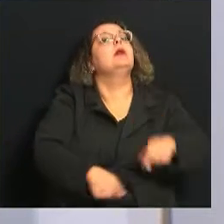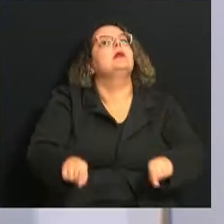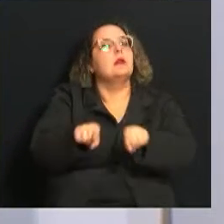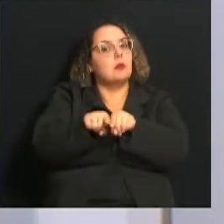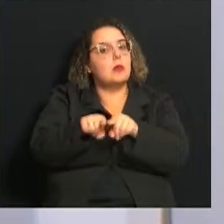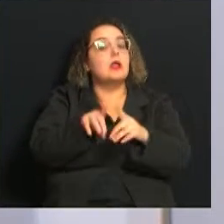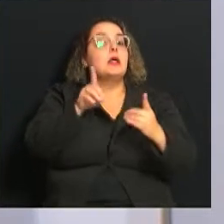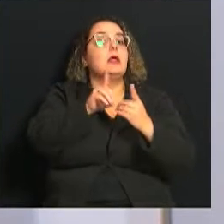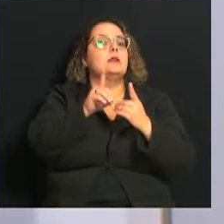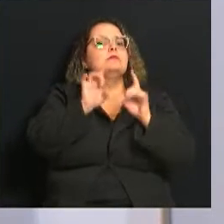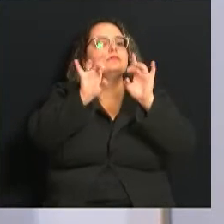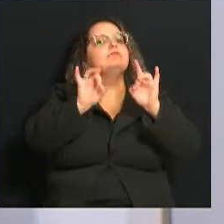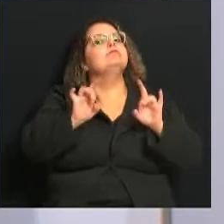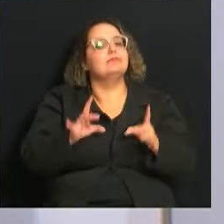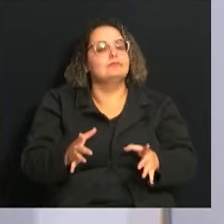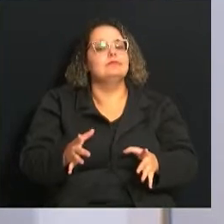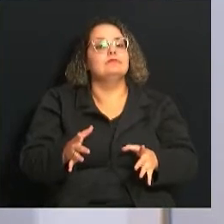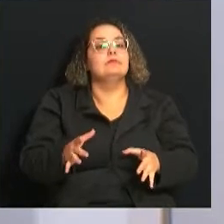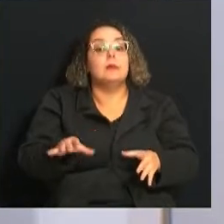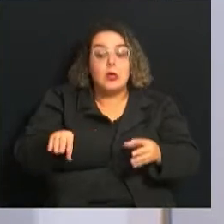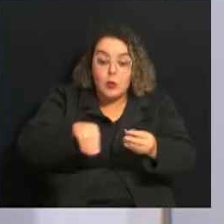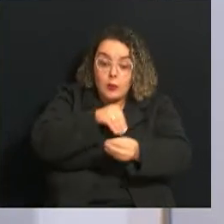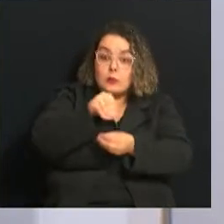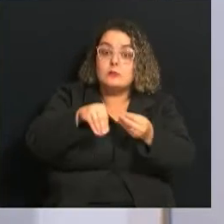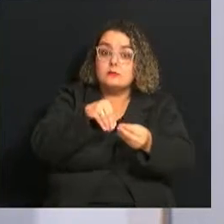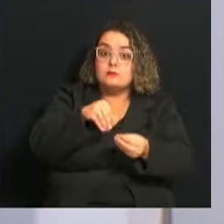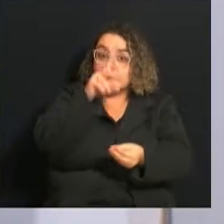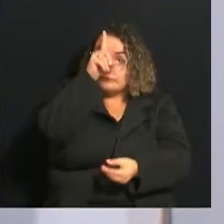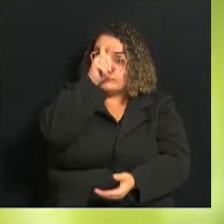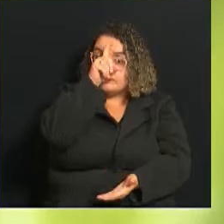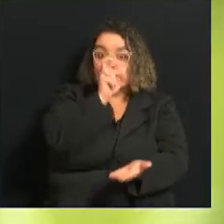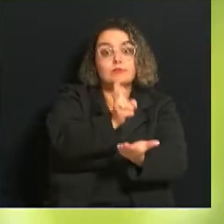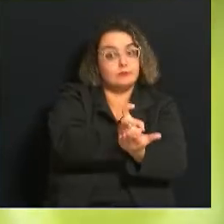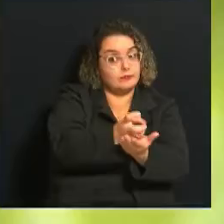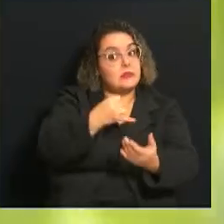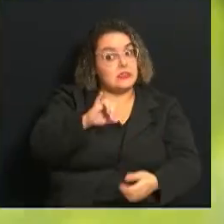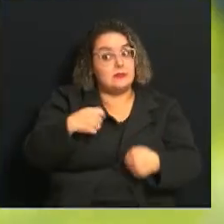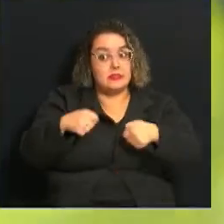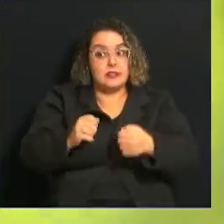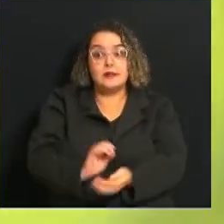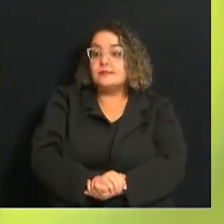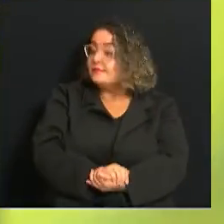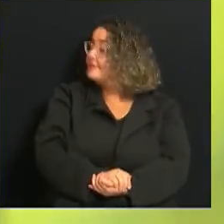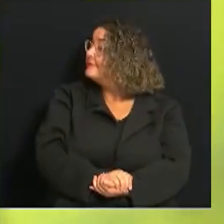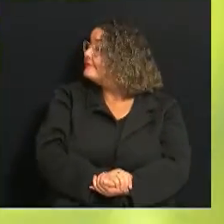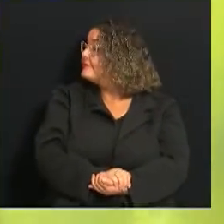especializado, envolvendo até internação, se necessário.